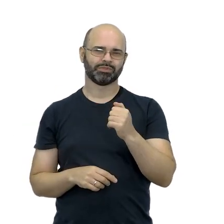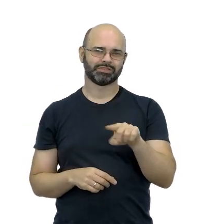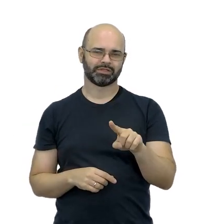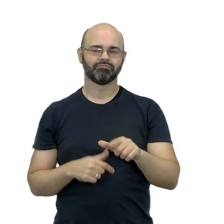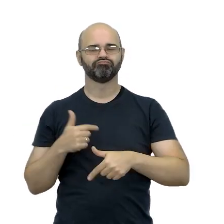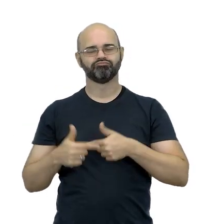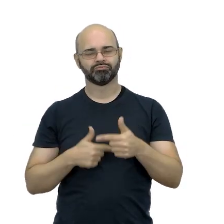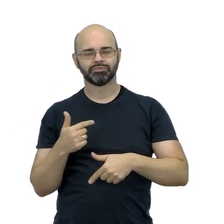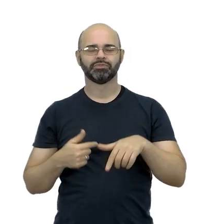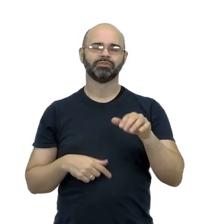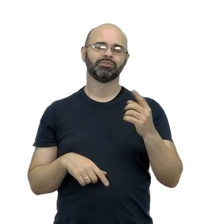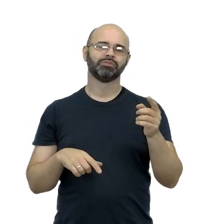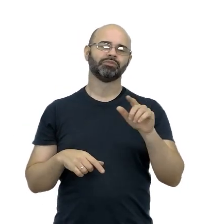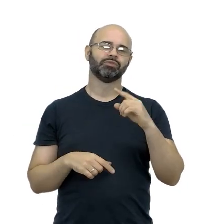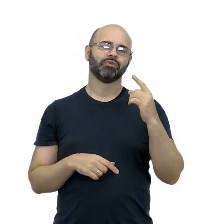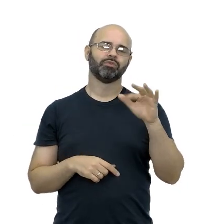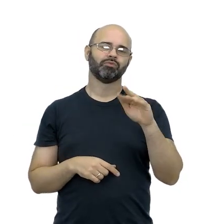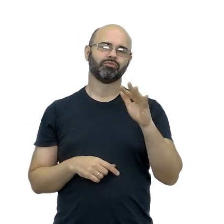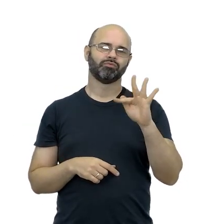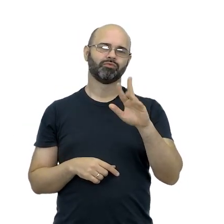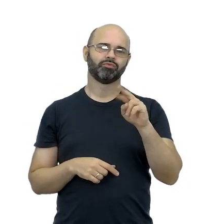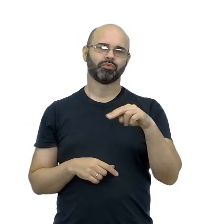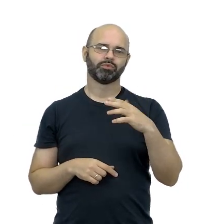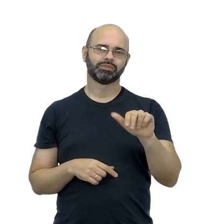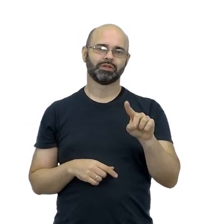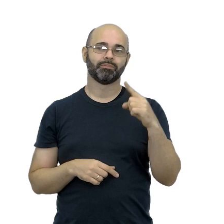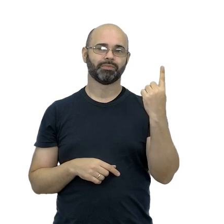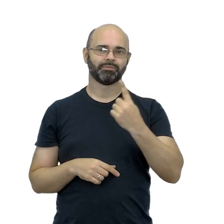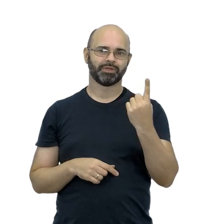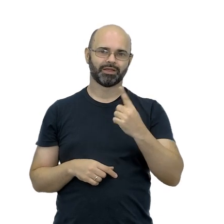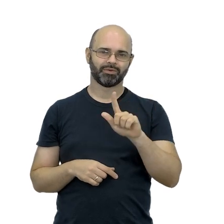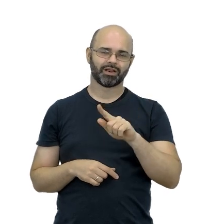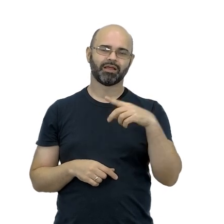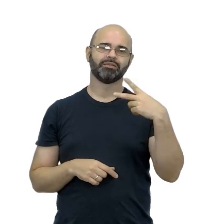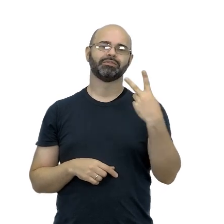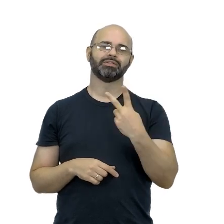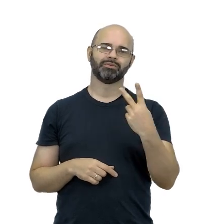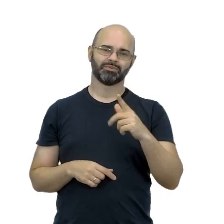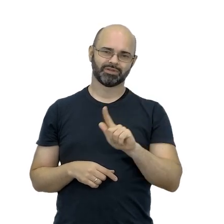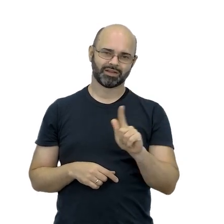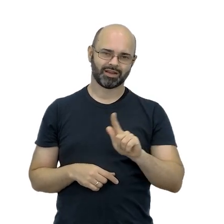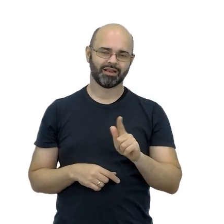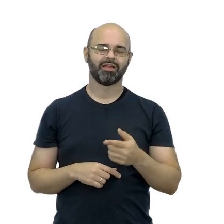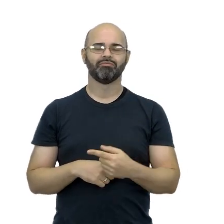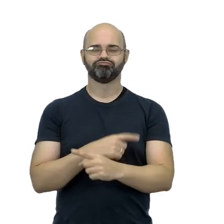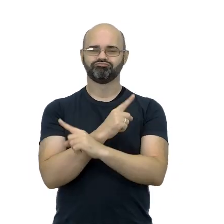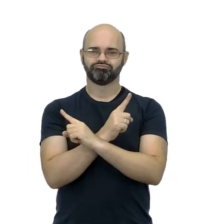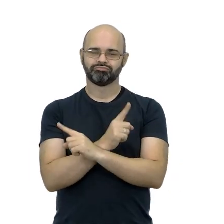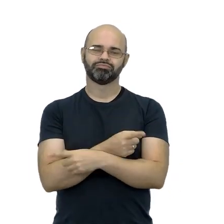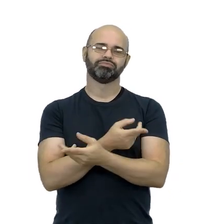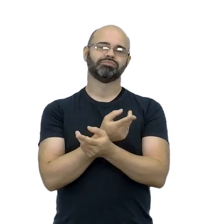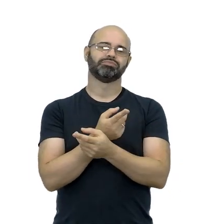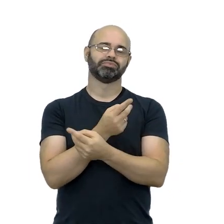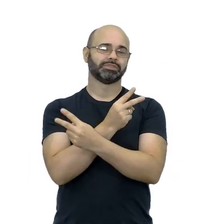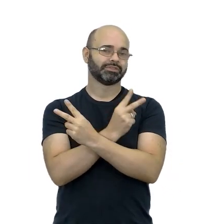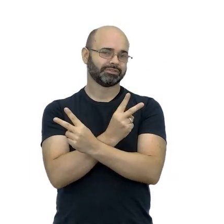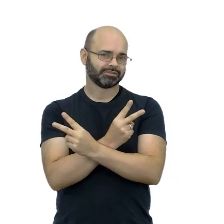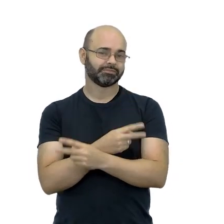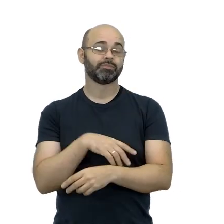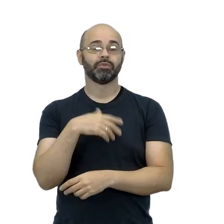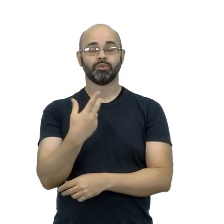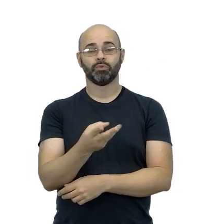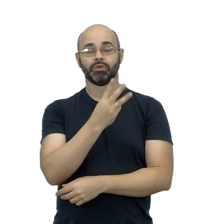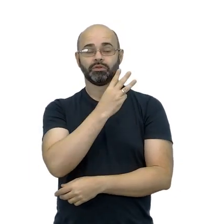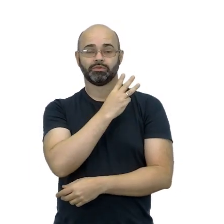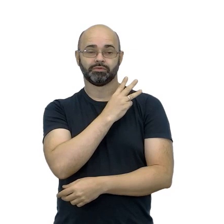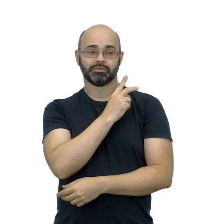com função do 1º grau, depois a gente põe a função do 2º e ela vai ganhando corpo. Quando chega no terceiro ano do ensino médio, a gente dá